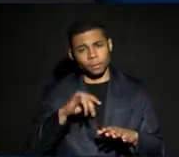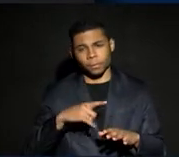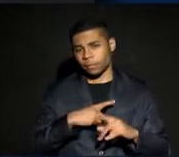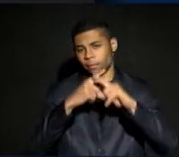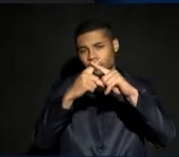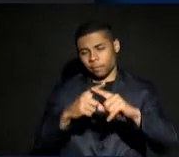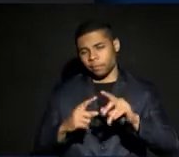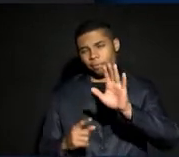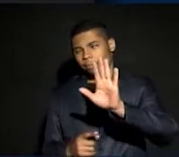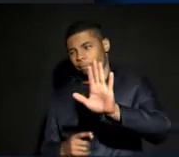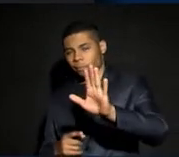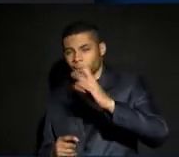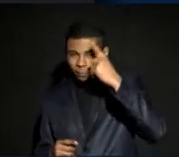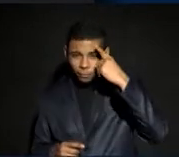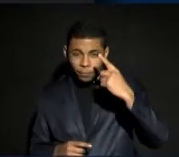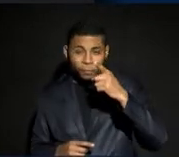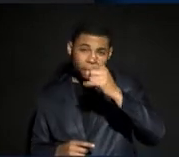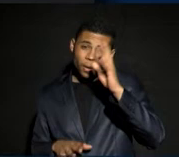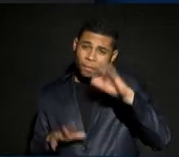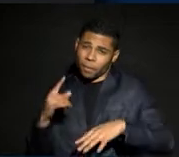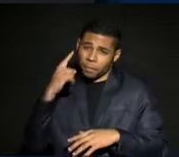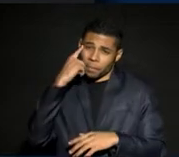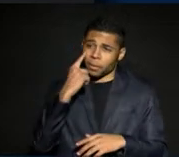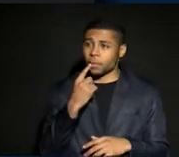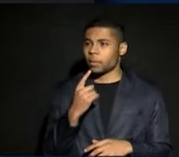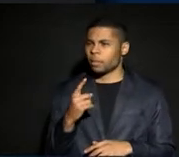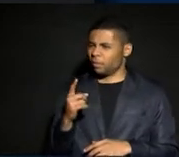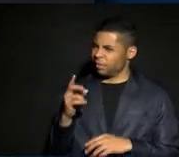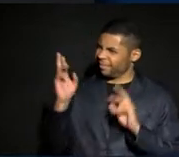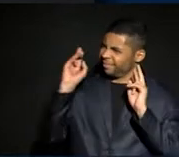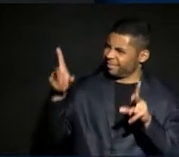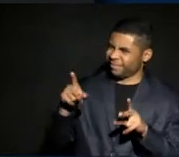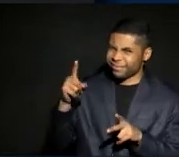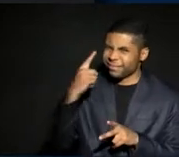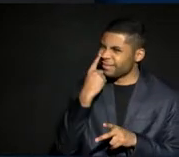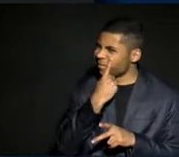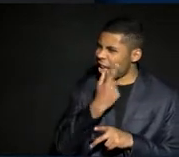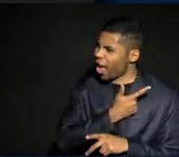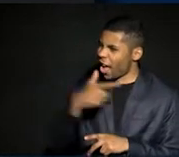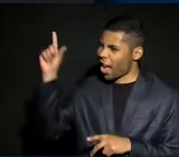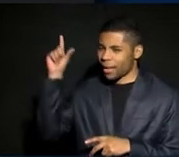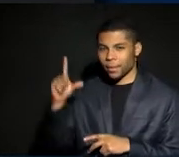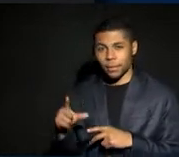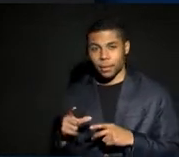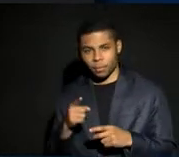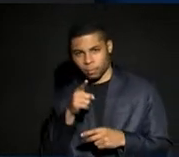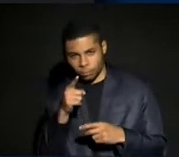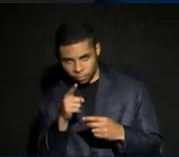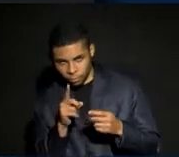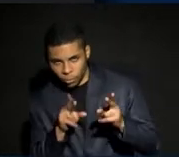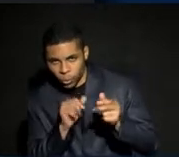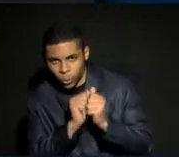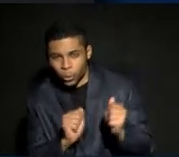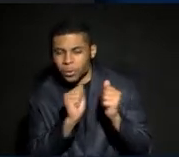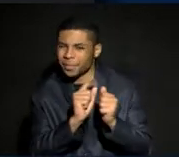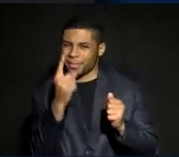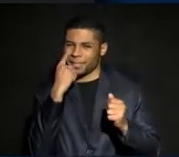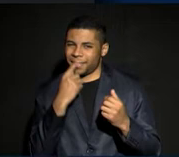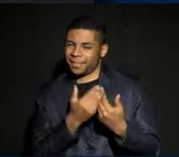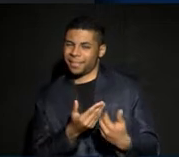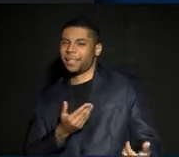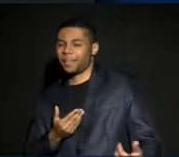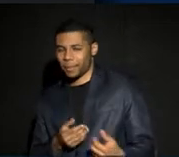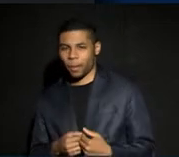rejeição de quem pensa o mundo diferente de você. Eu tenho Eu me filiei em 1985, estou no